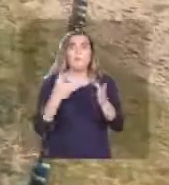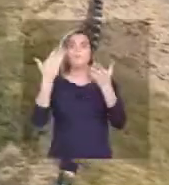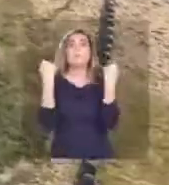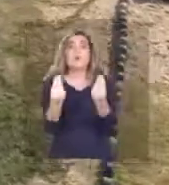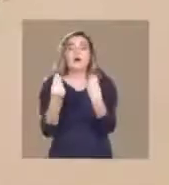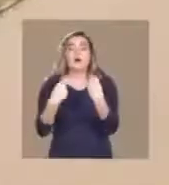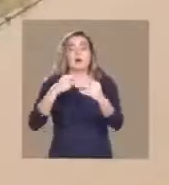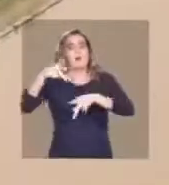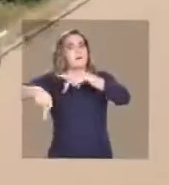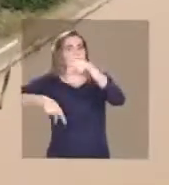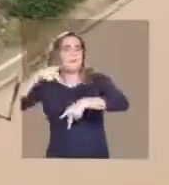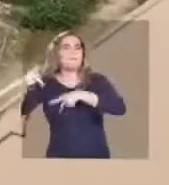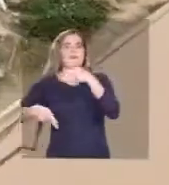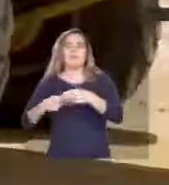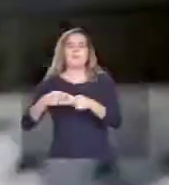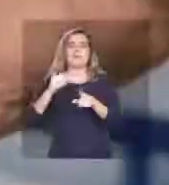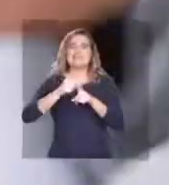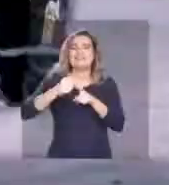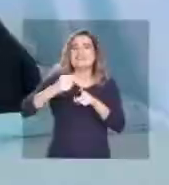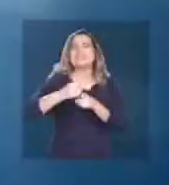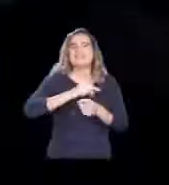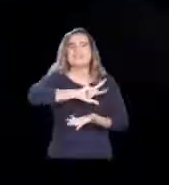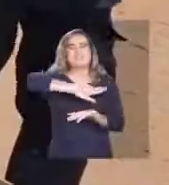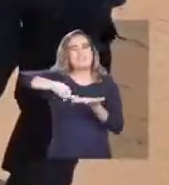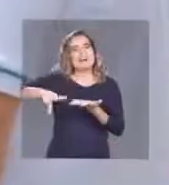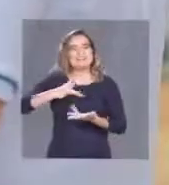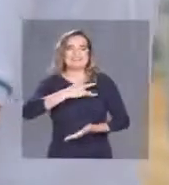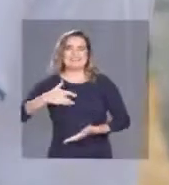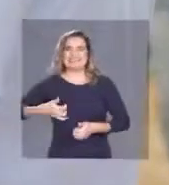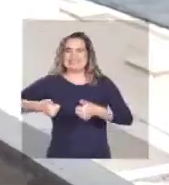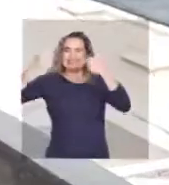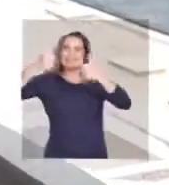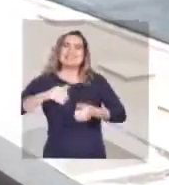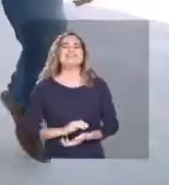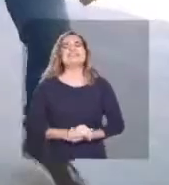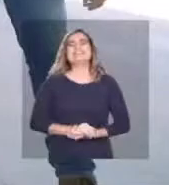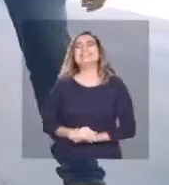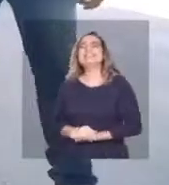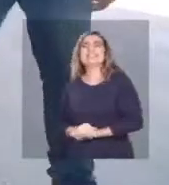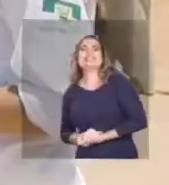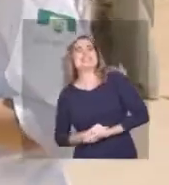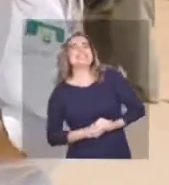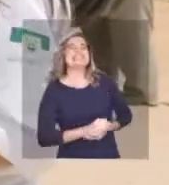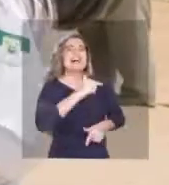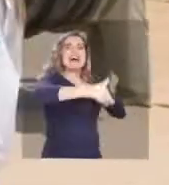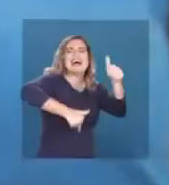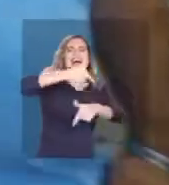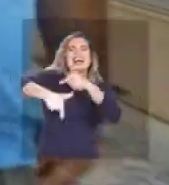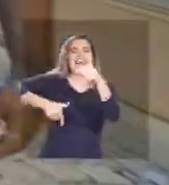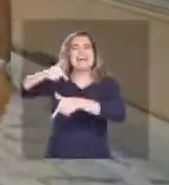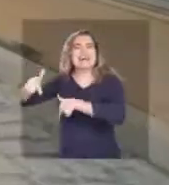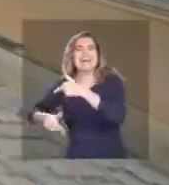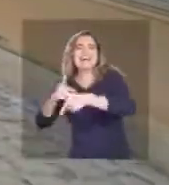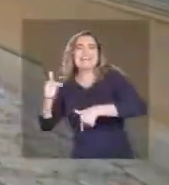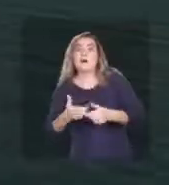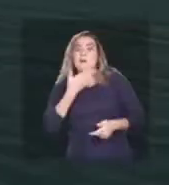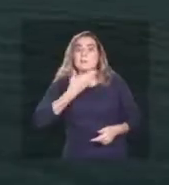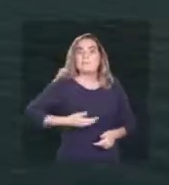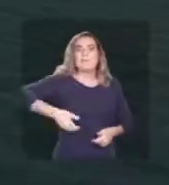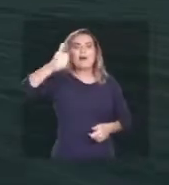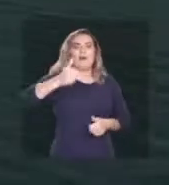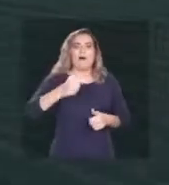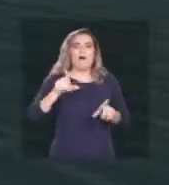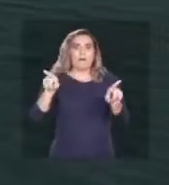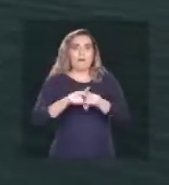a saúde dos moradores em vários bairros. Álvaro Prefeito trabalha, trabalha. Álvaro Prefeito vai fazer